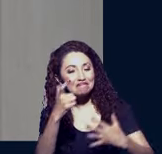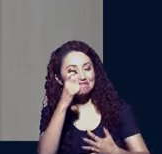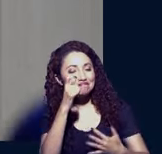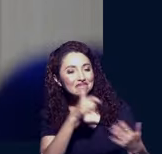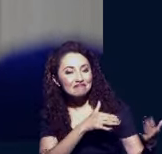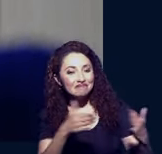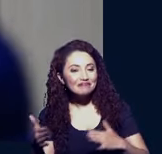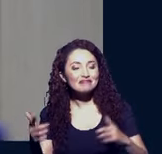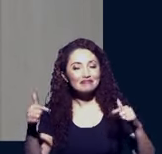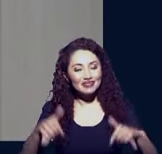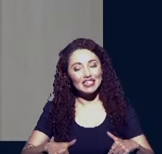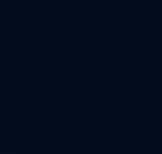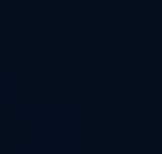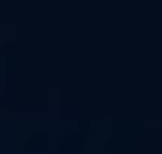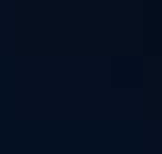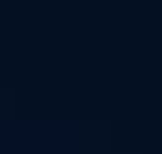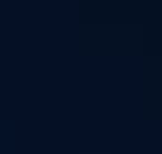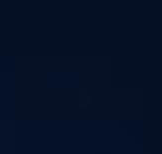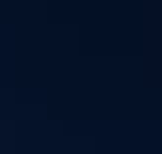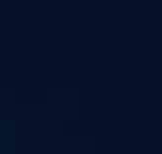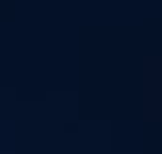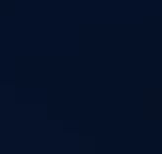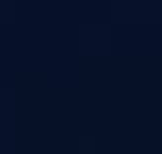estar aqui neste painel Muito